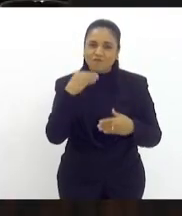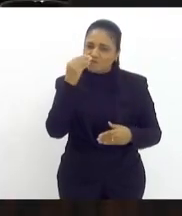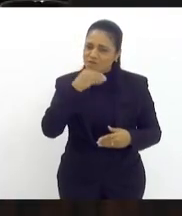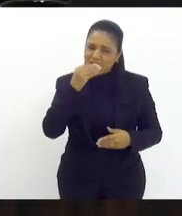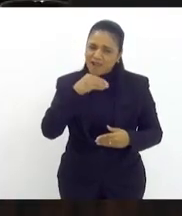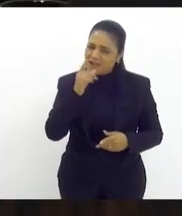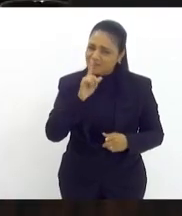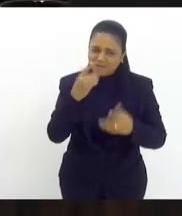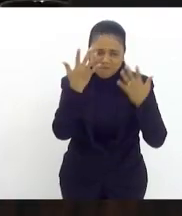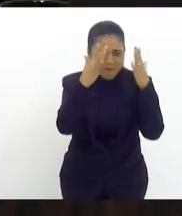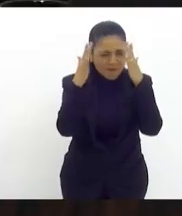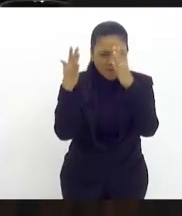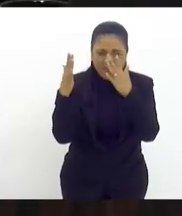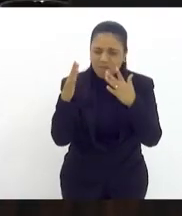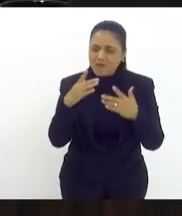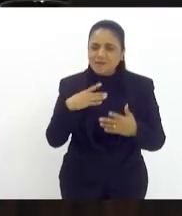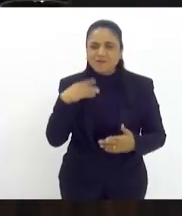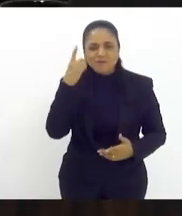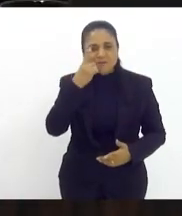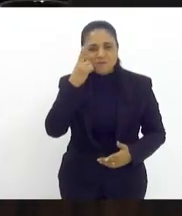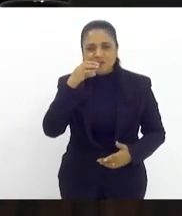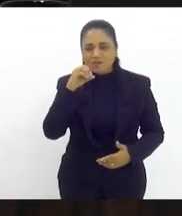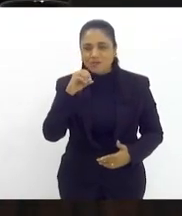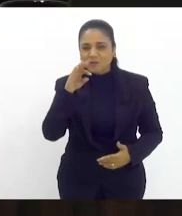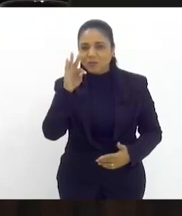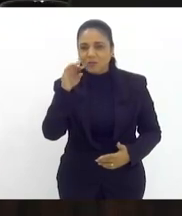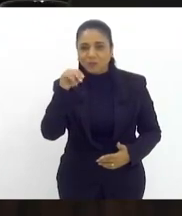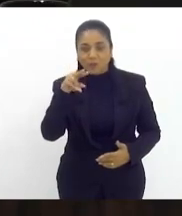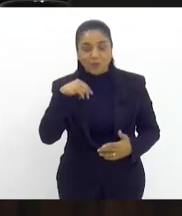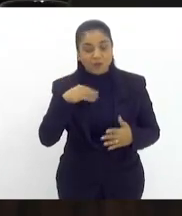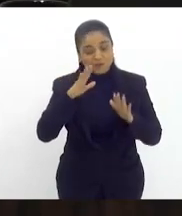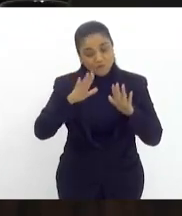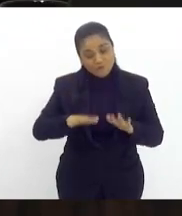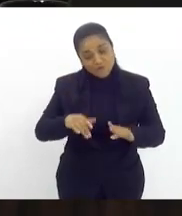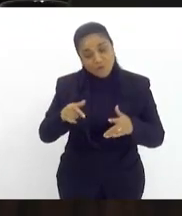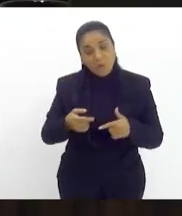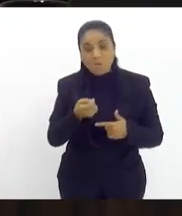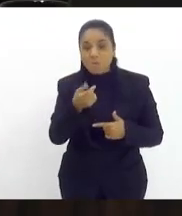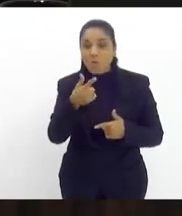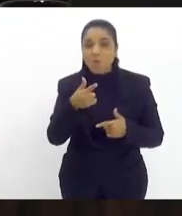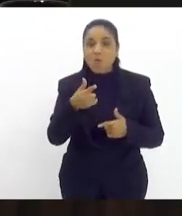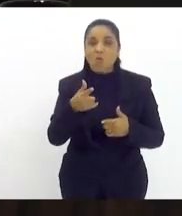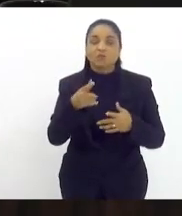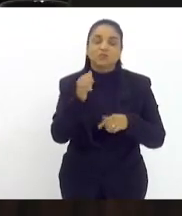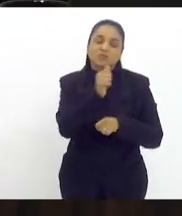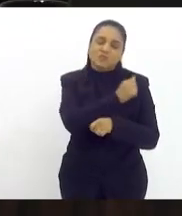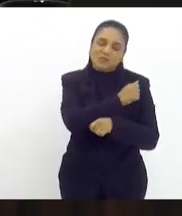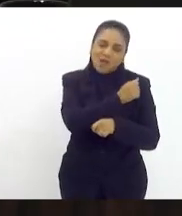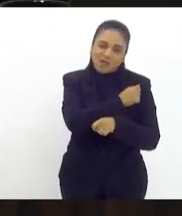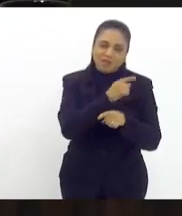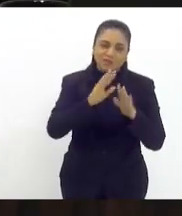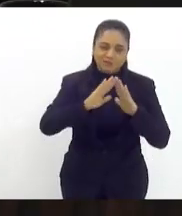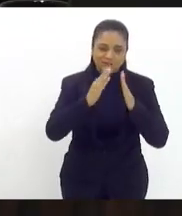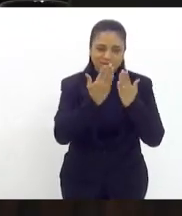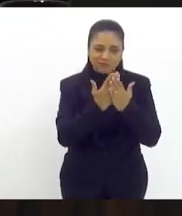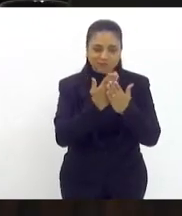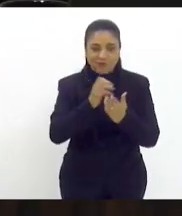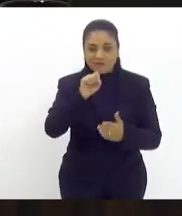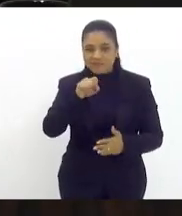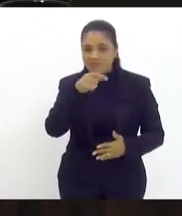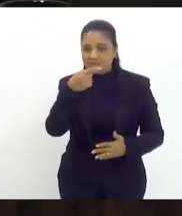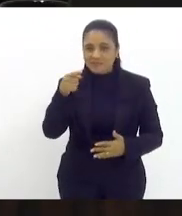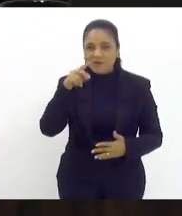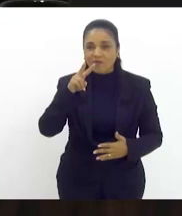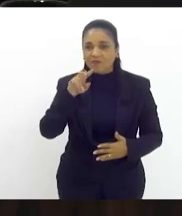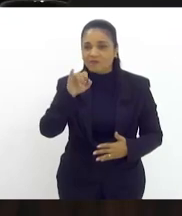deputado Ottonio de Paula de todos os que restaram presentes e dos alunos da escola São Vicente de